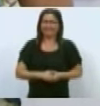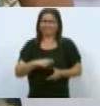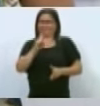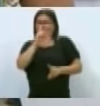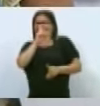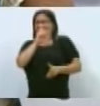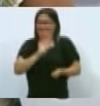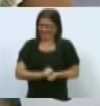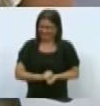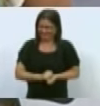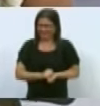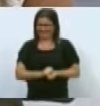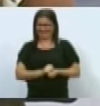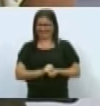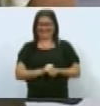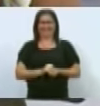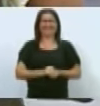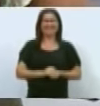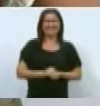coração. Ó.